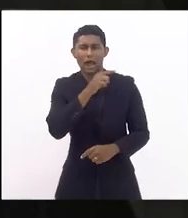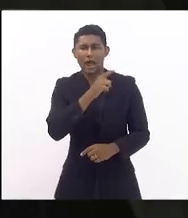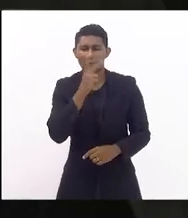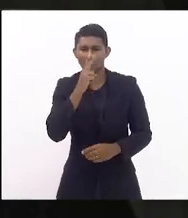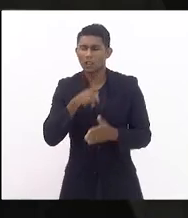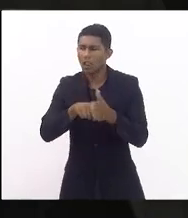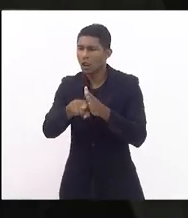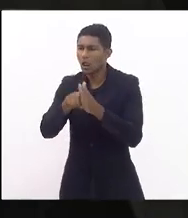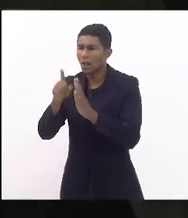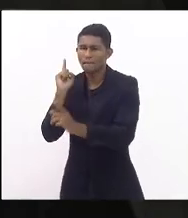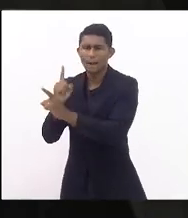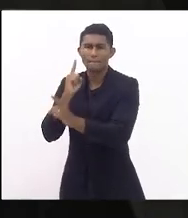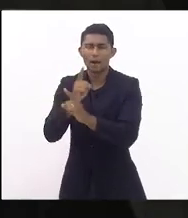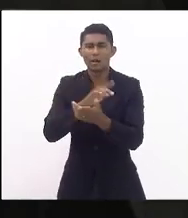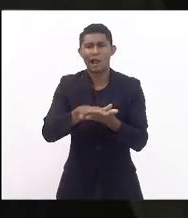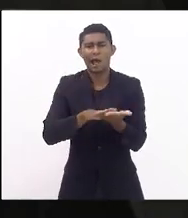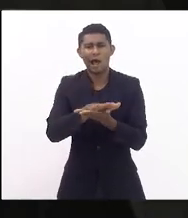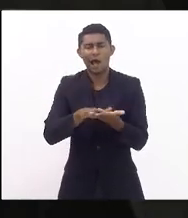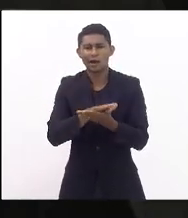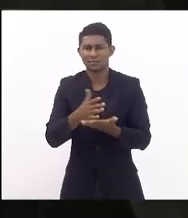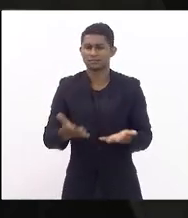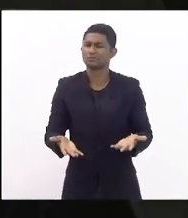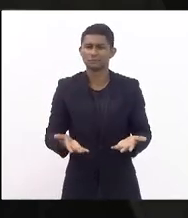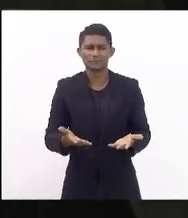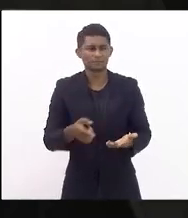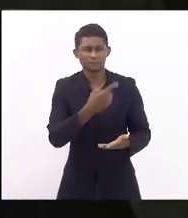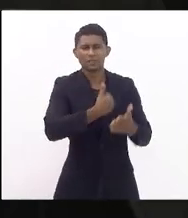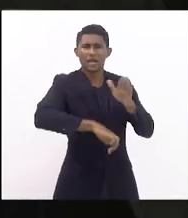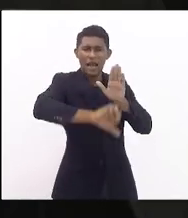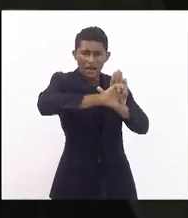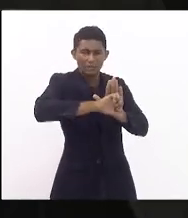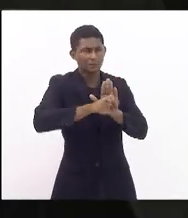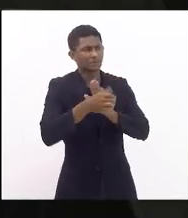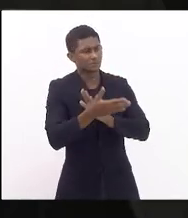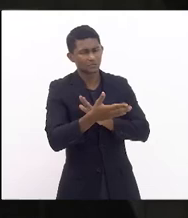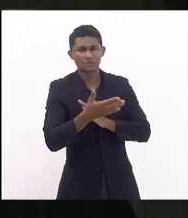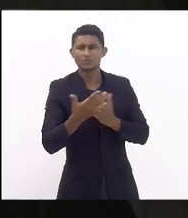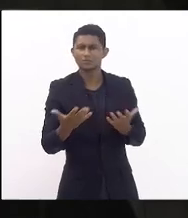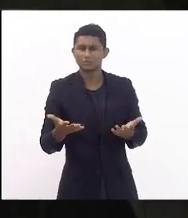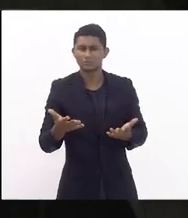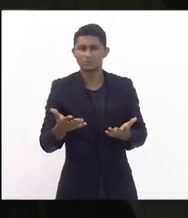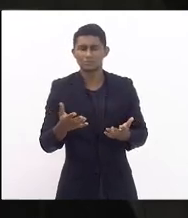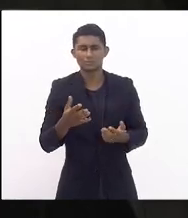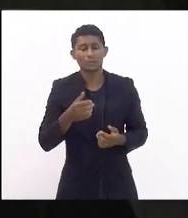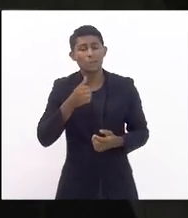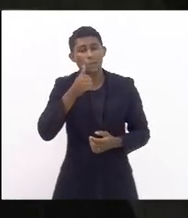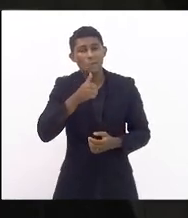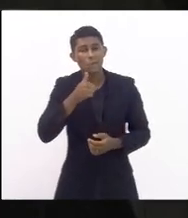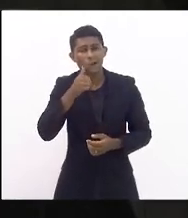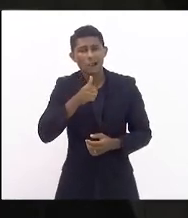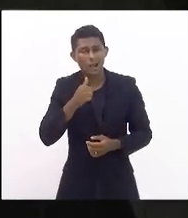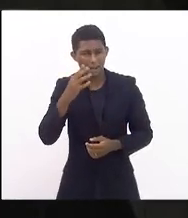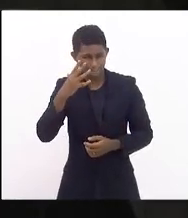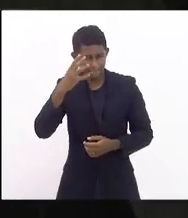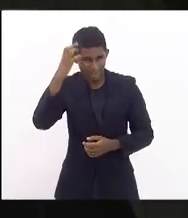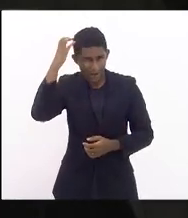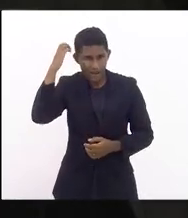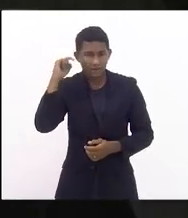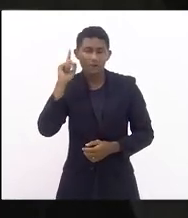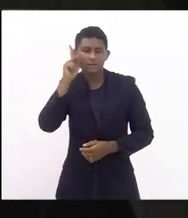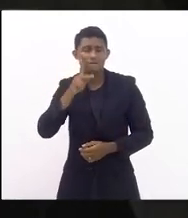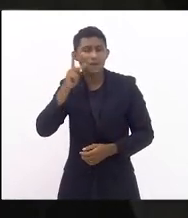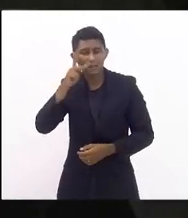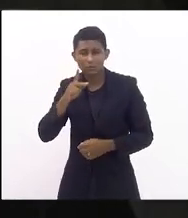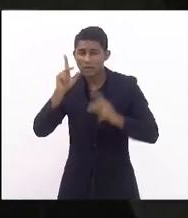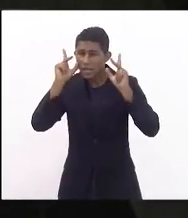da polícia de dar uma resposta a um crime de tanta repercussão. Marielle era uma vereadora, uma parlamentar, como nós, né,